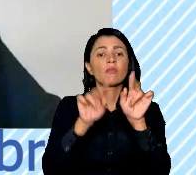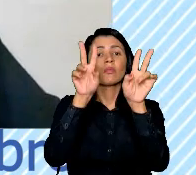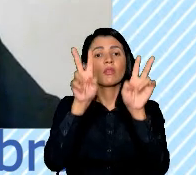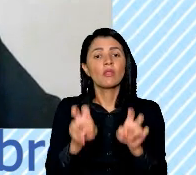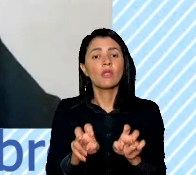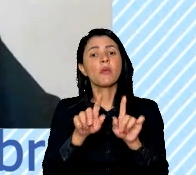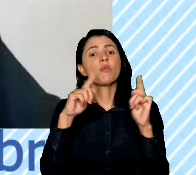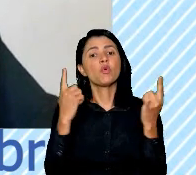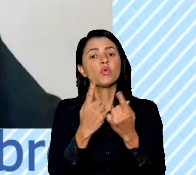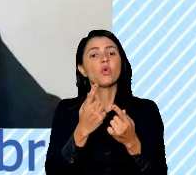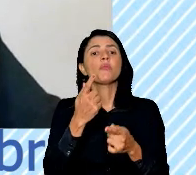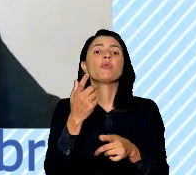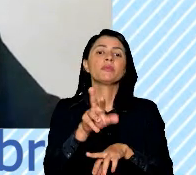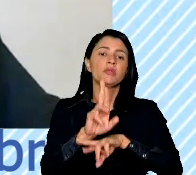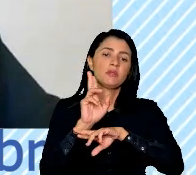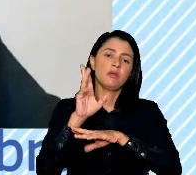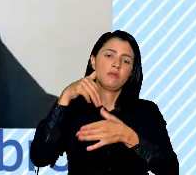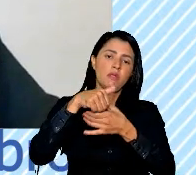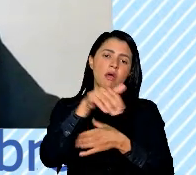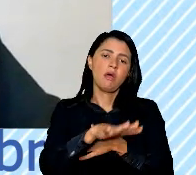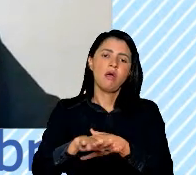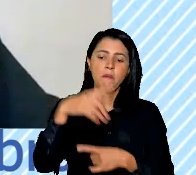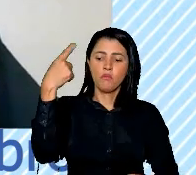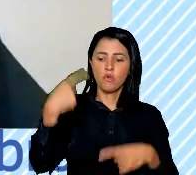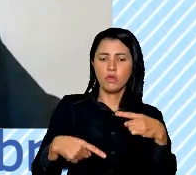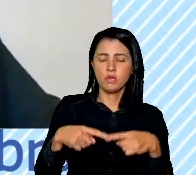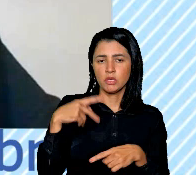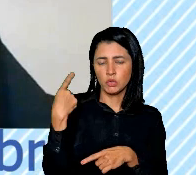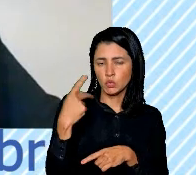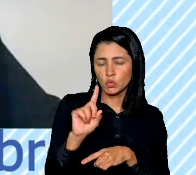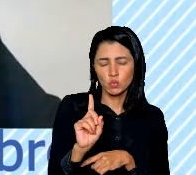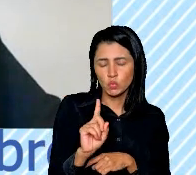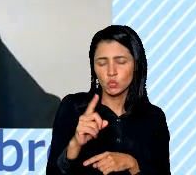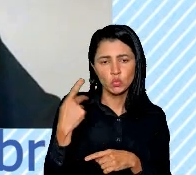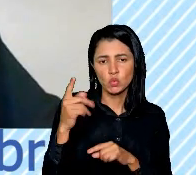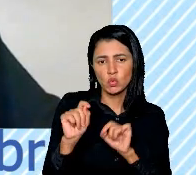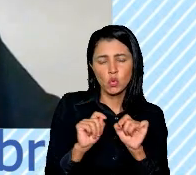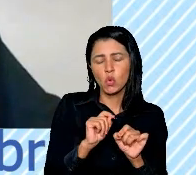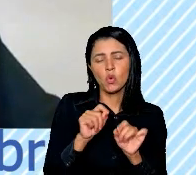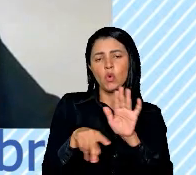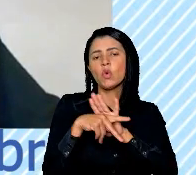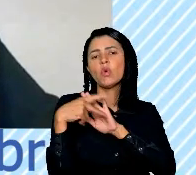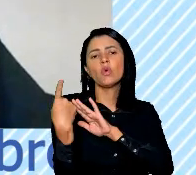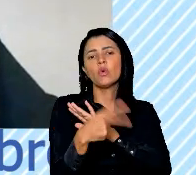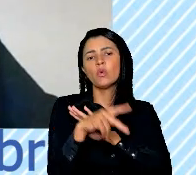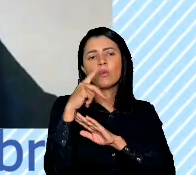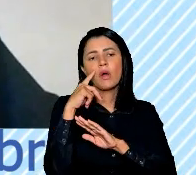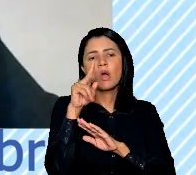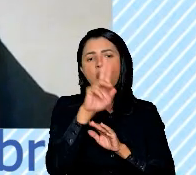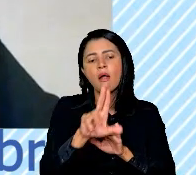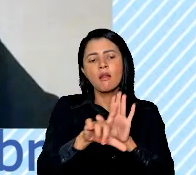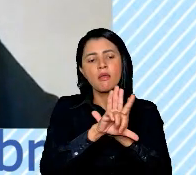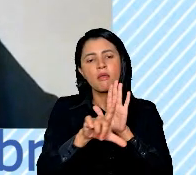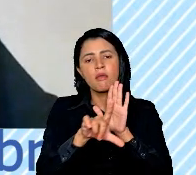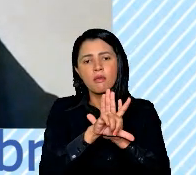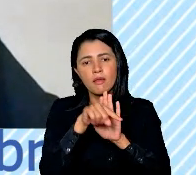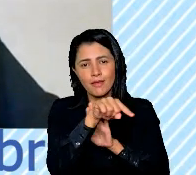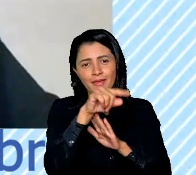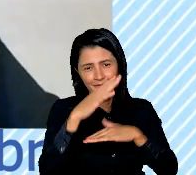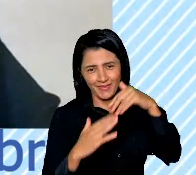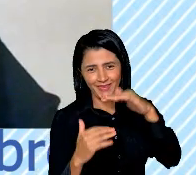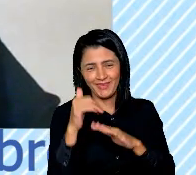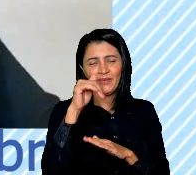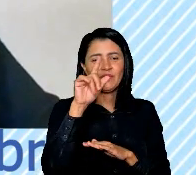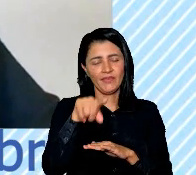grupos subrepresentados na política, não só no que diz respeito à aplicação da lei, como eu referi, mas também por